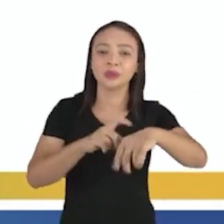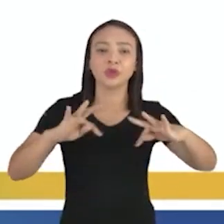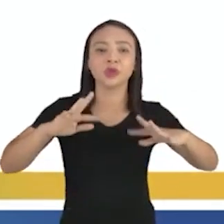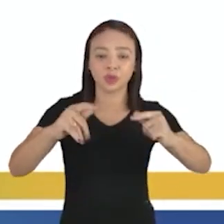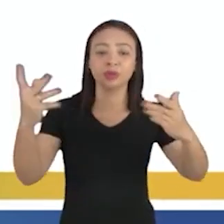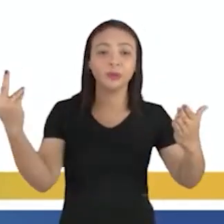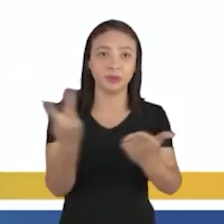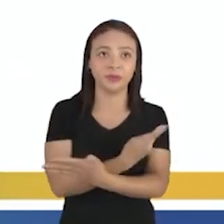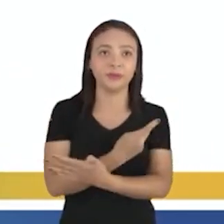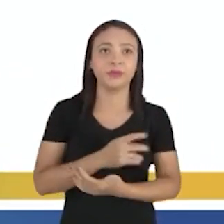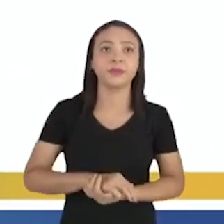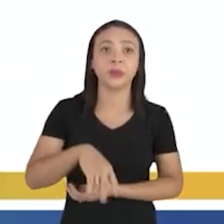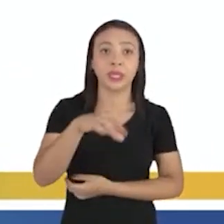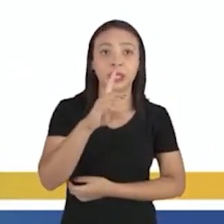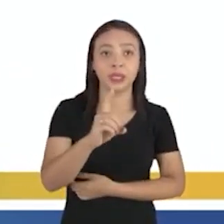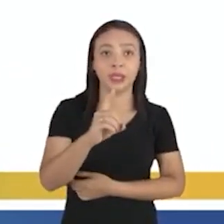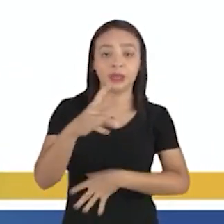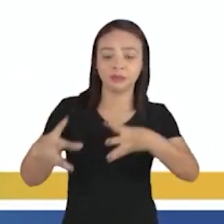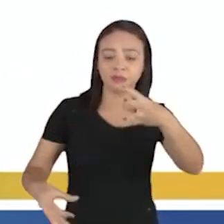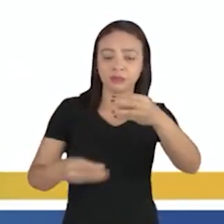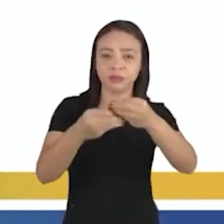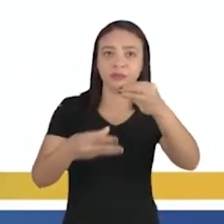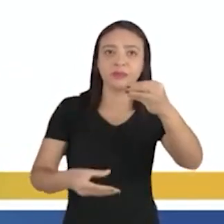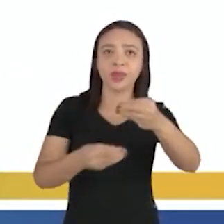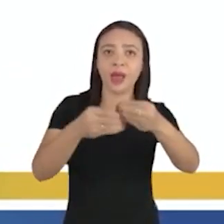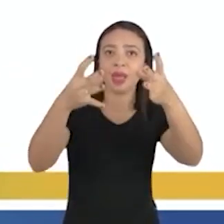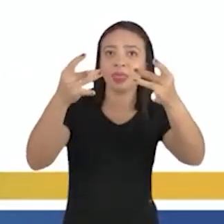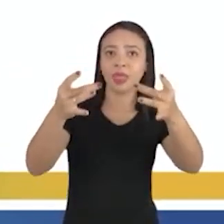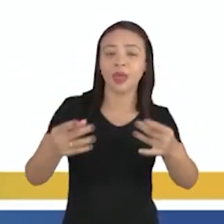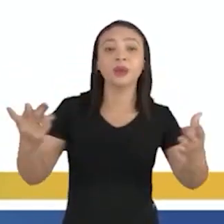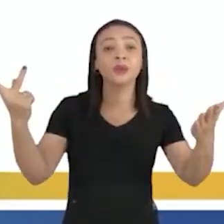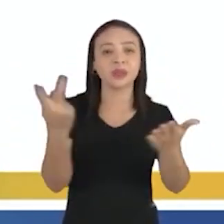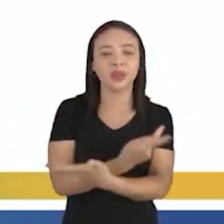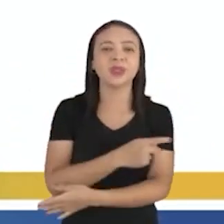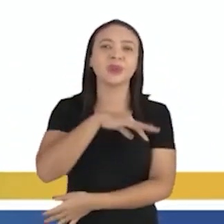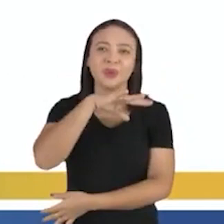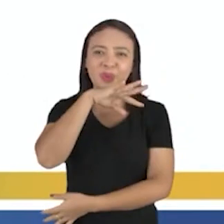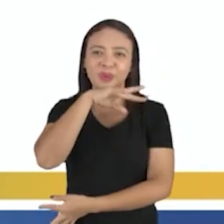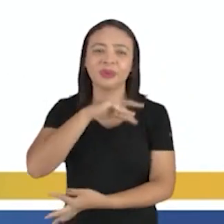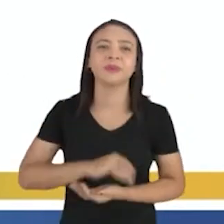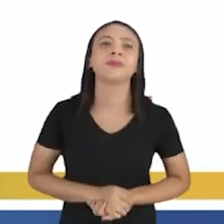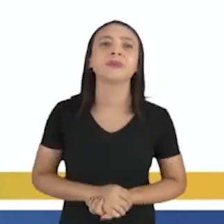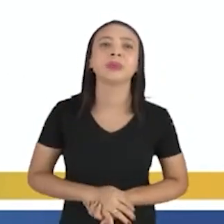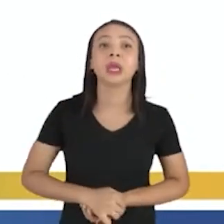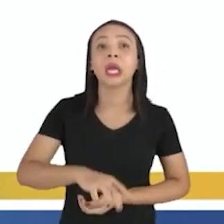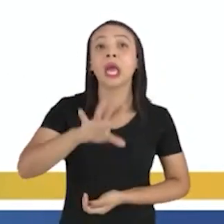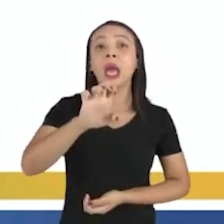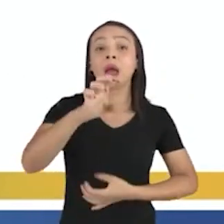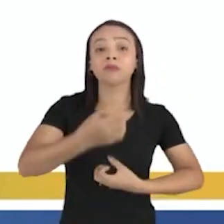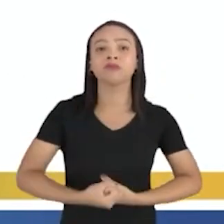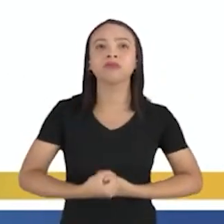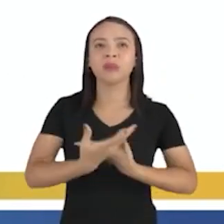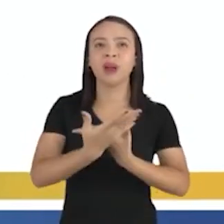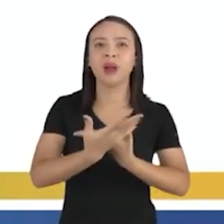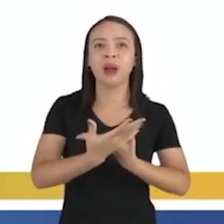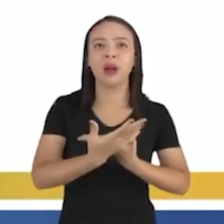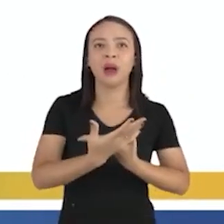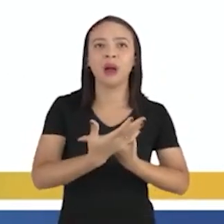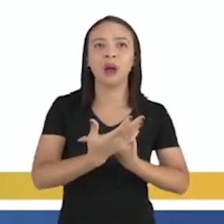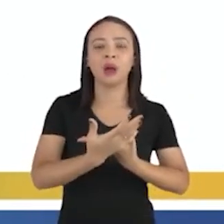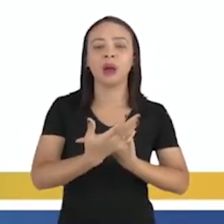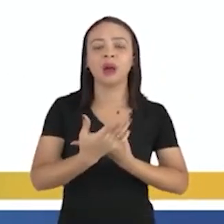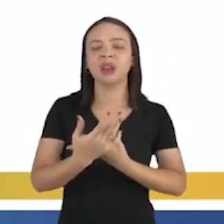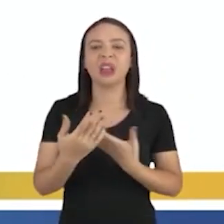fatos narrados. D. Complementar a descrição do acontecimento trágico é expressar a banalidade